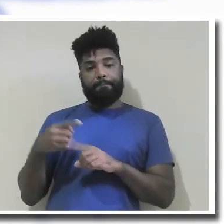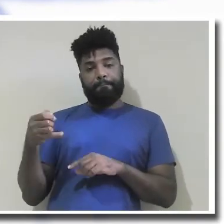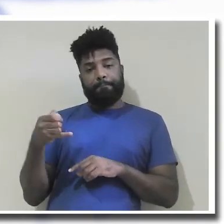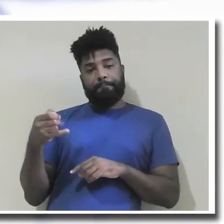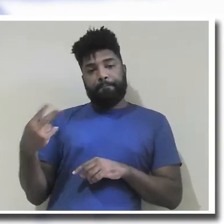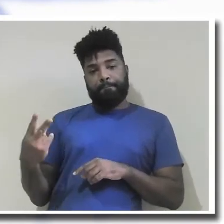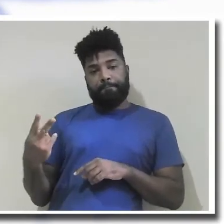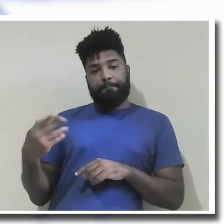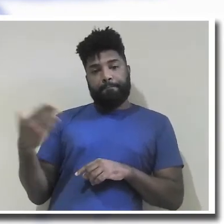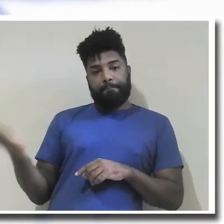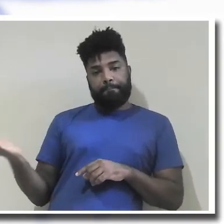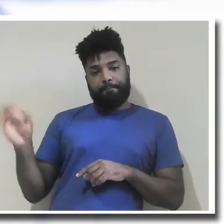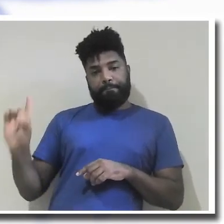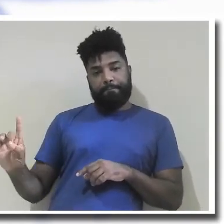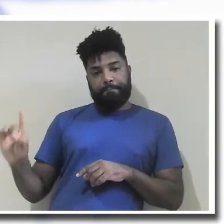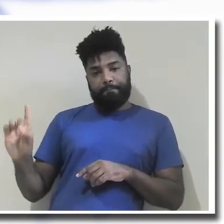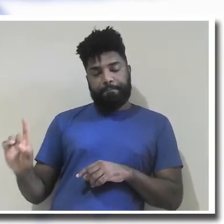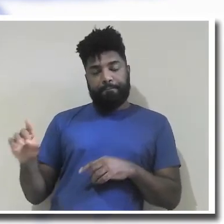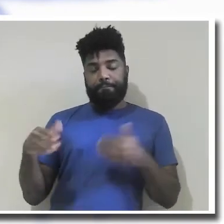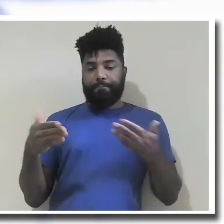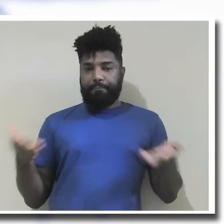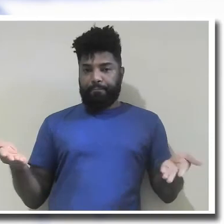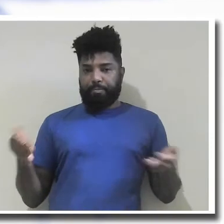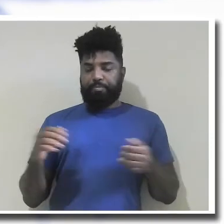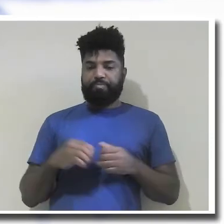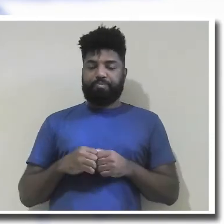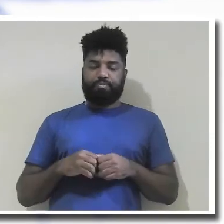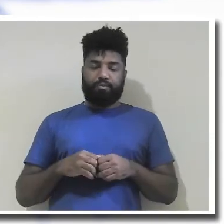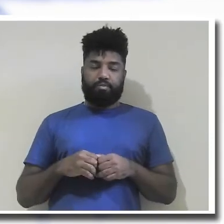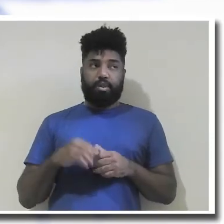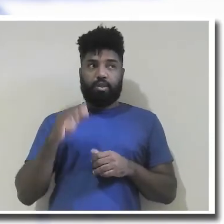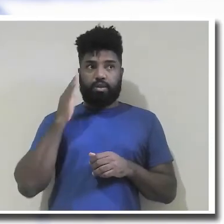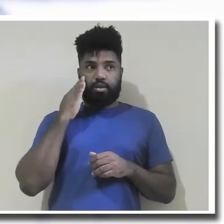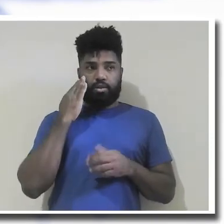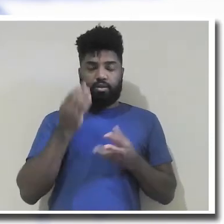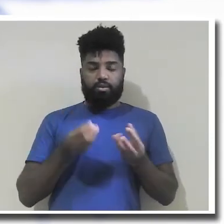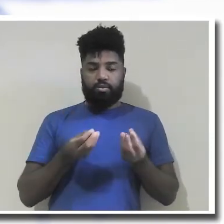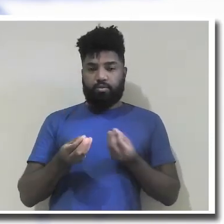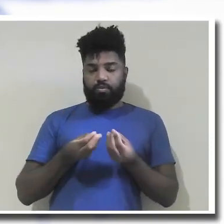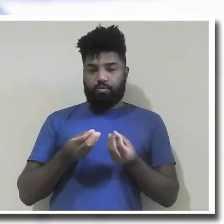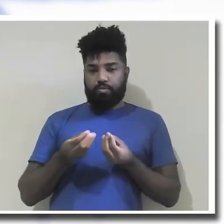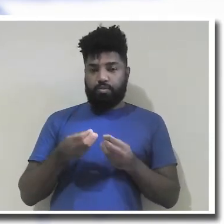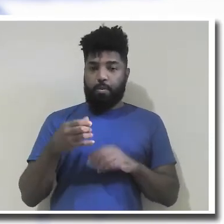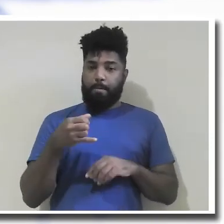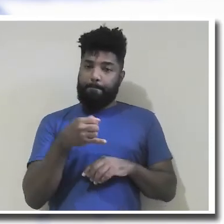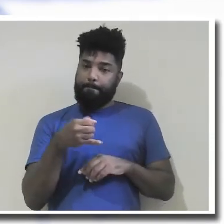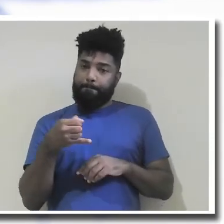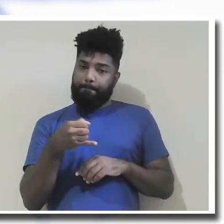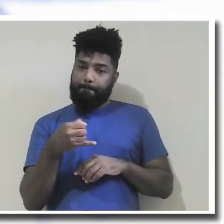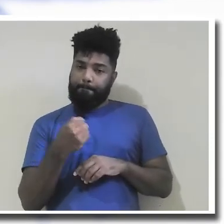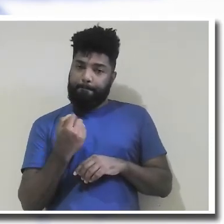logo à direita. Tá? Então, eu posso entender aqui como menos 1